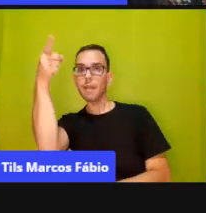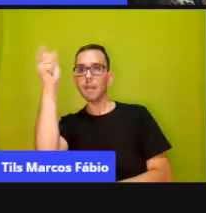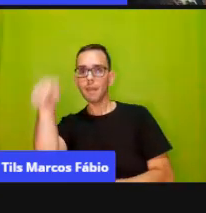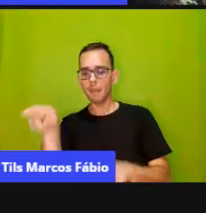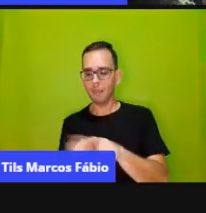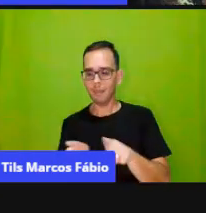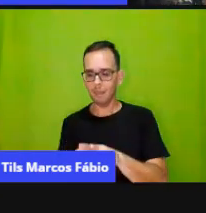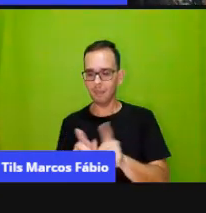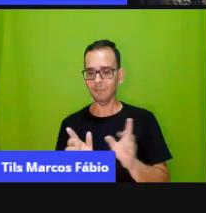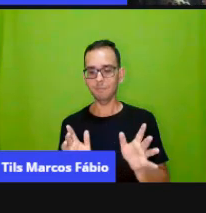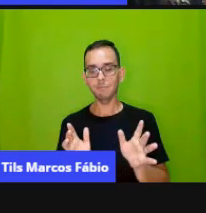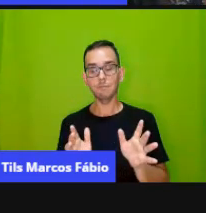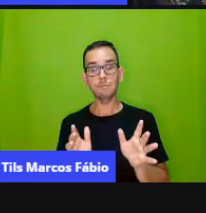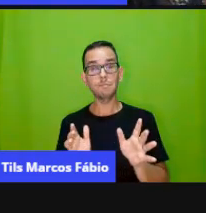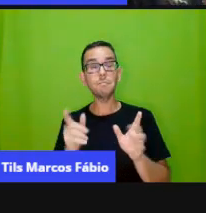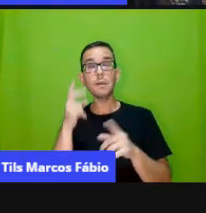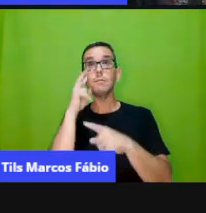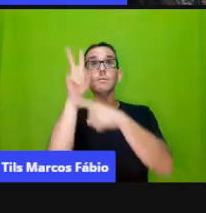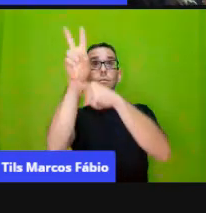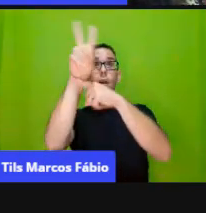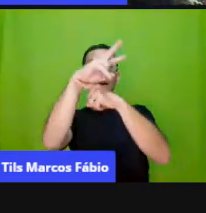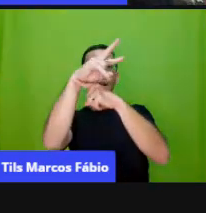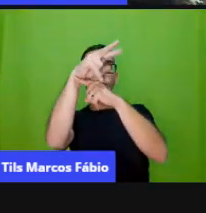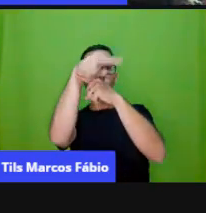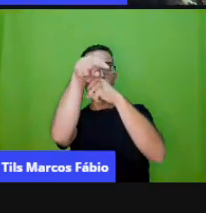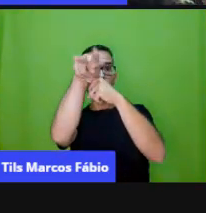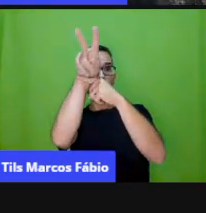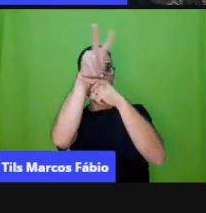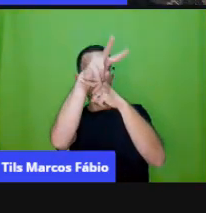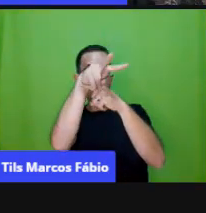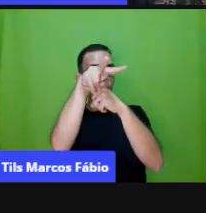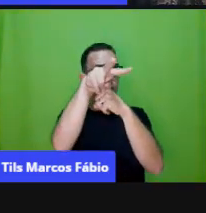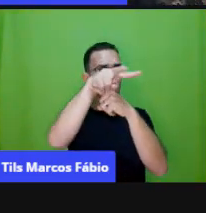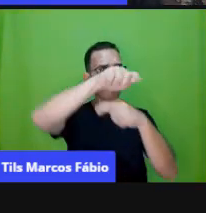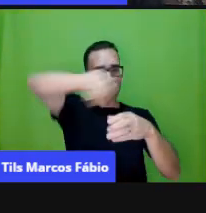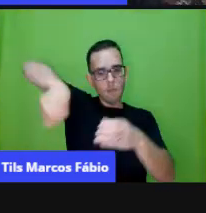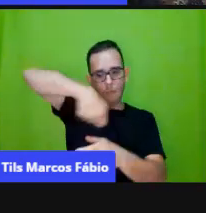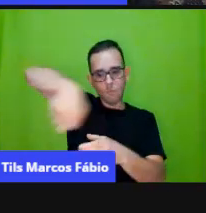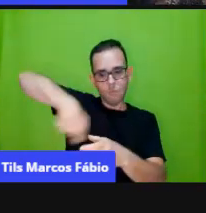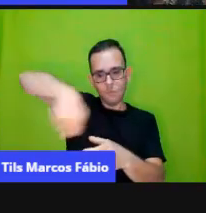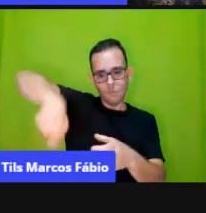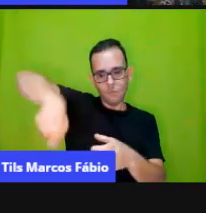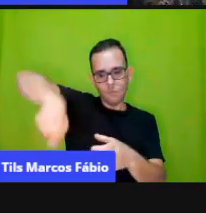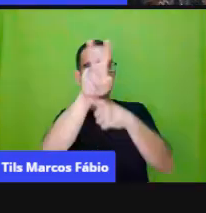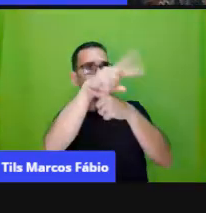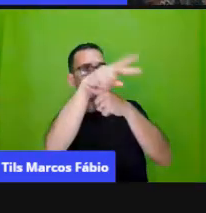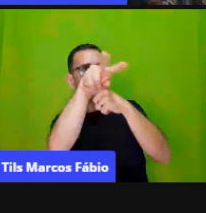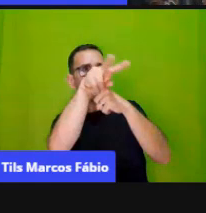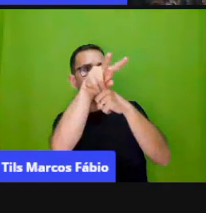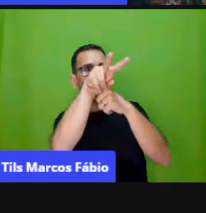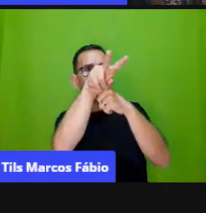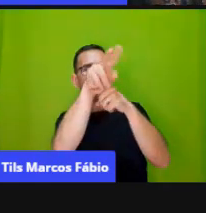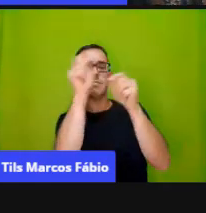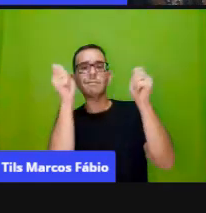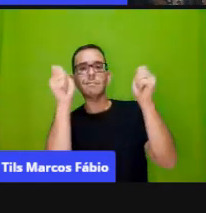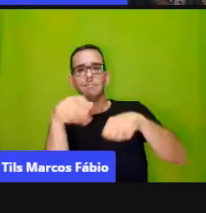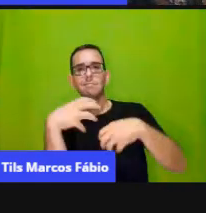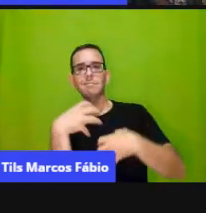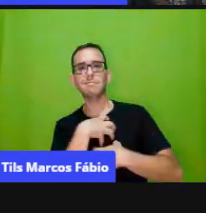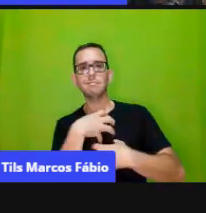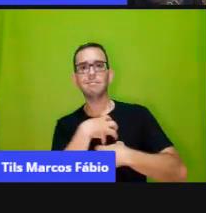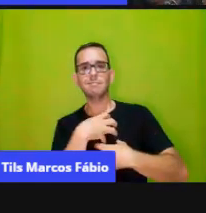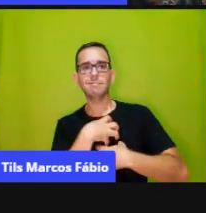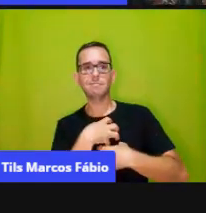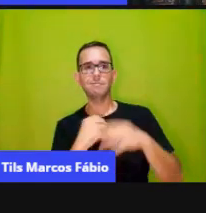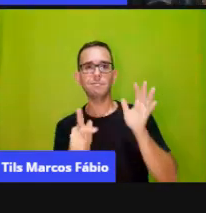geladeira, provavelmente ele está olhando a sua tutora, né, ali cozinhando, e ele fica protegido ali em cima da